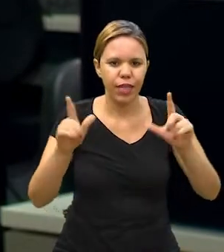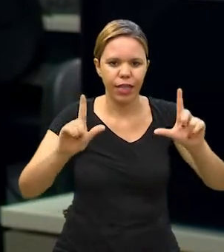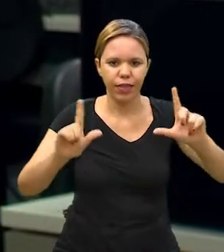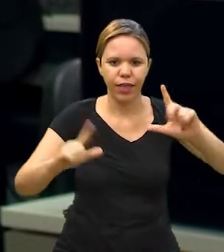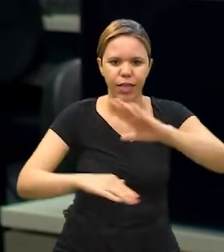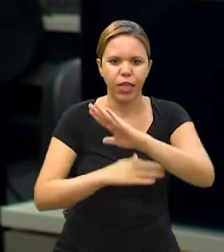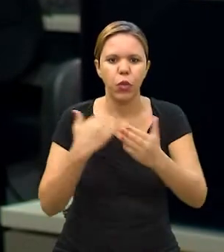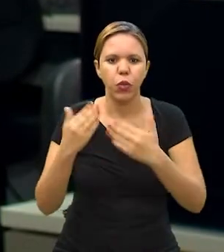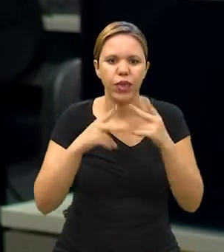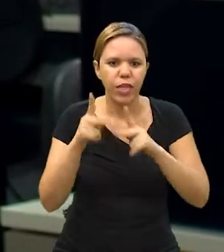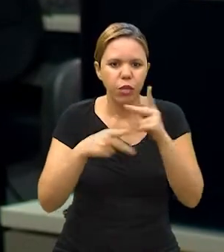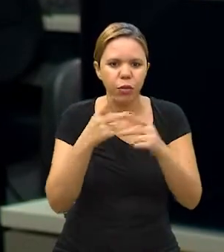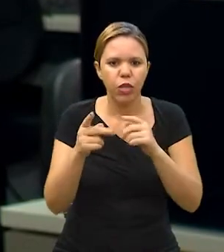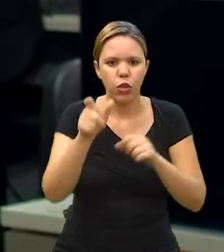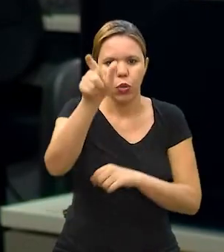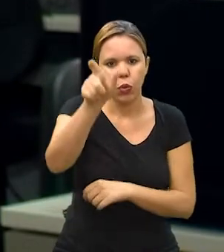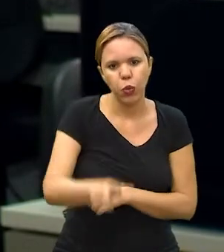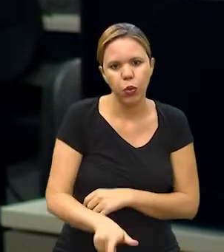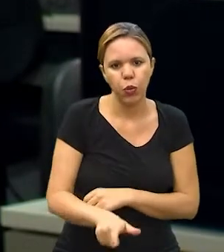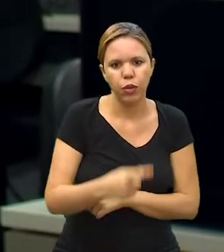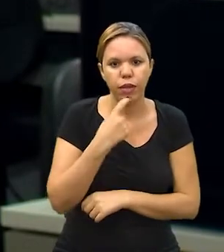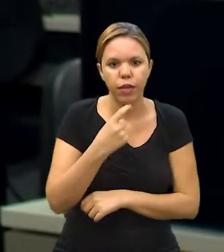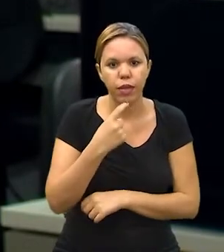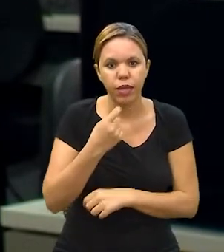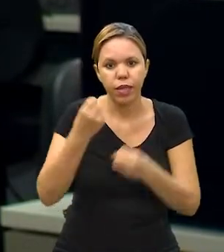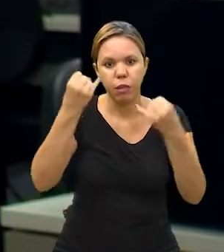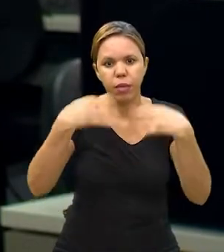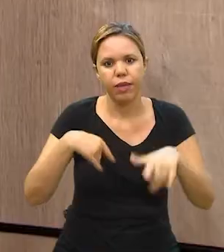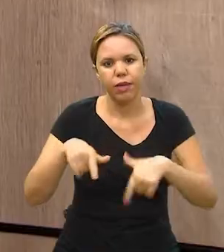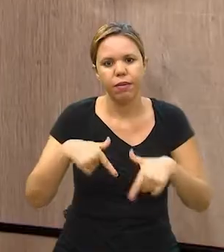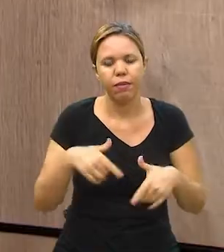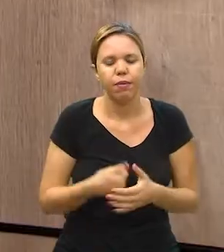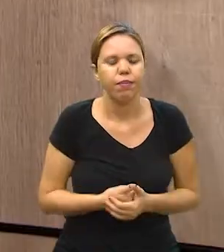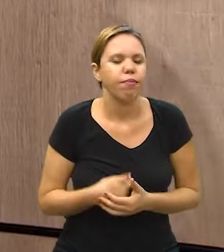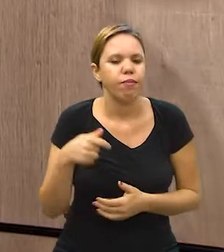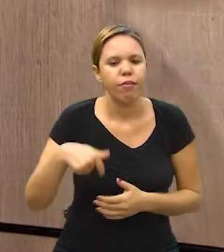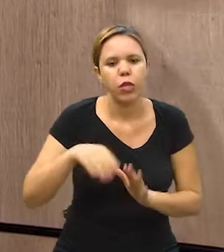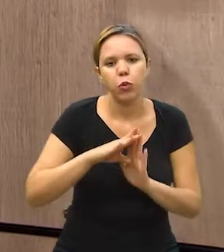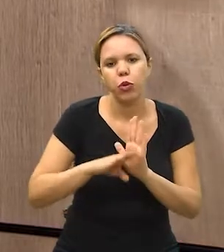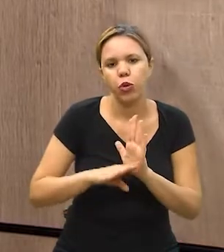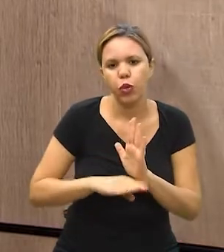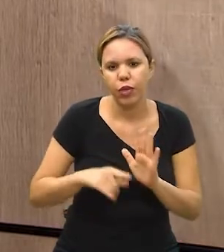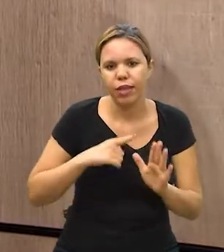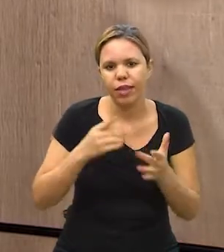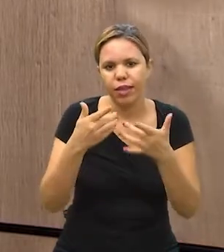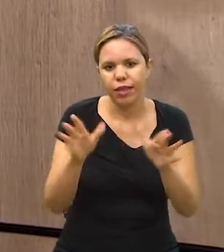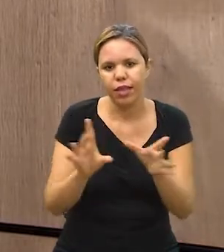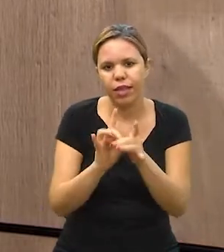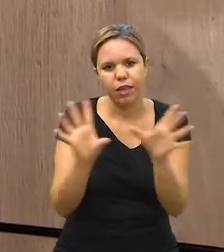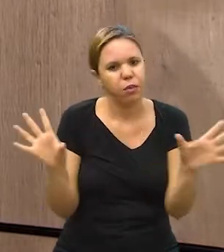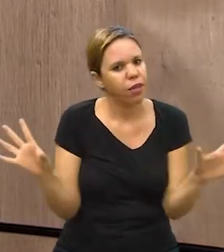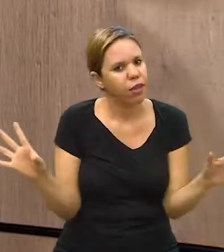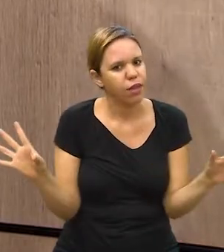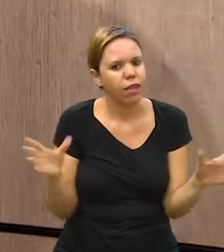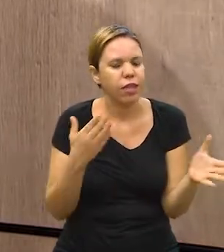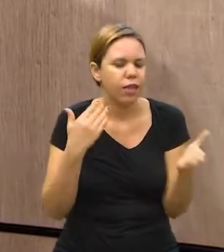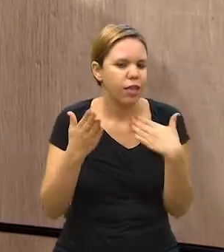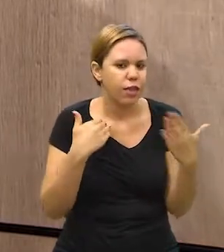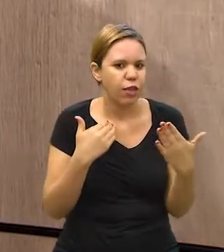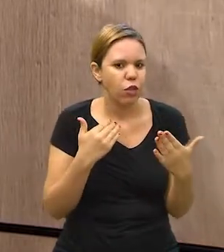Câmara, conversar com o munícipe de Campinas e falar um pouquinho mais do nosso trabalho. E esse é o programa que a gente tem essa liberdade mesmo de